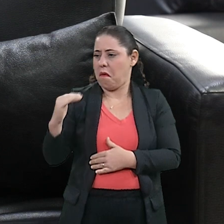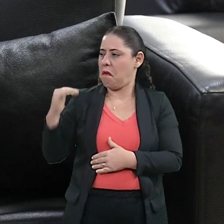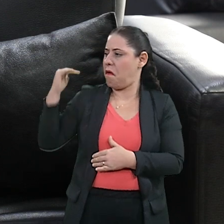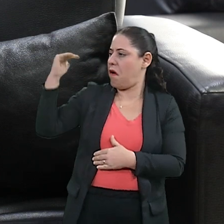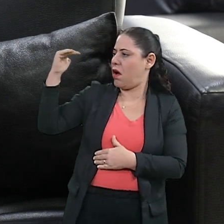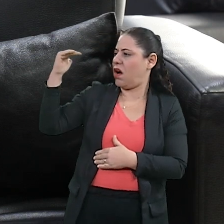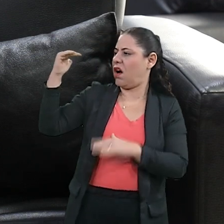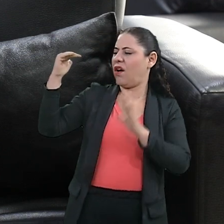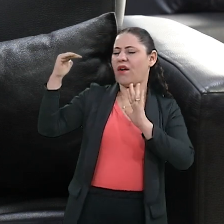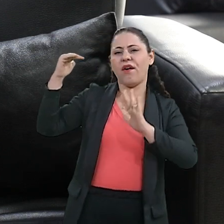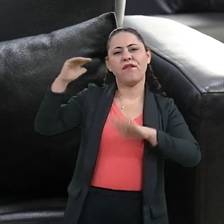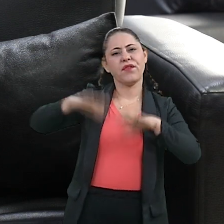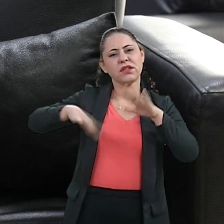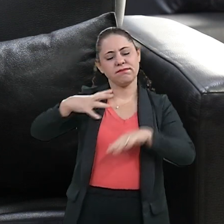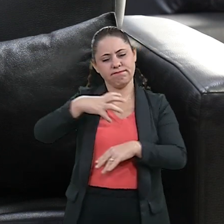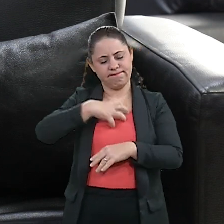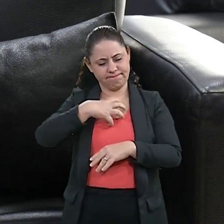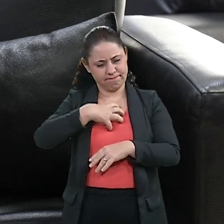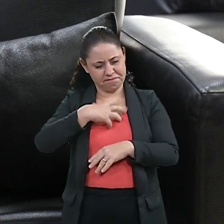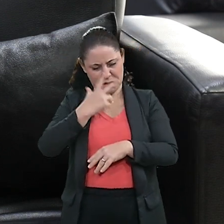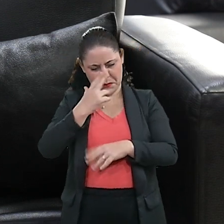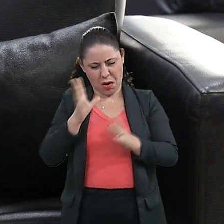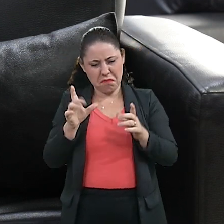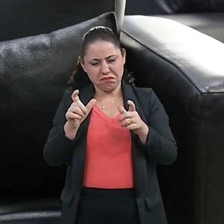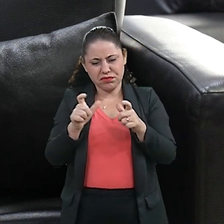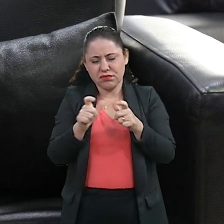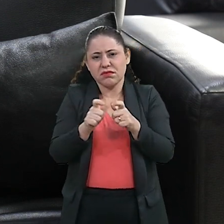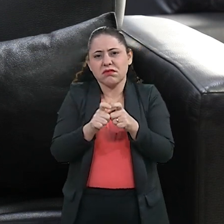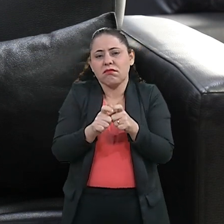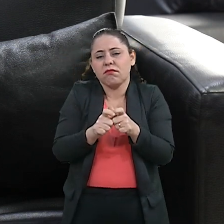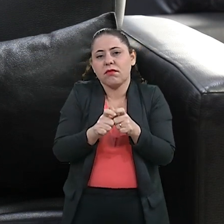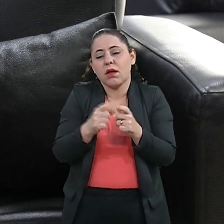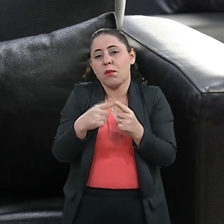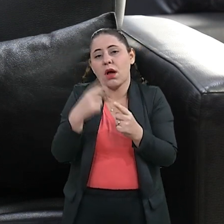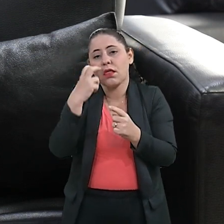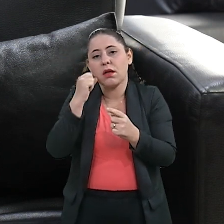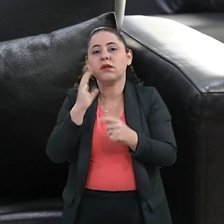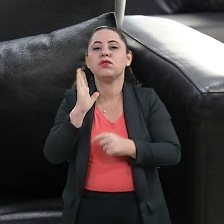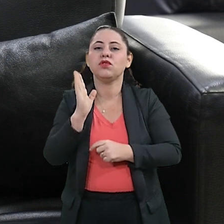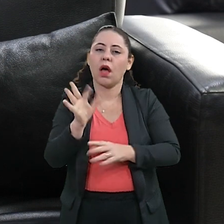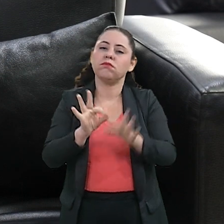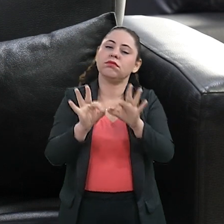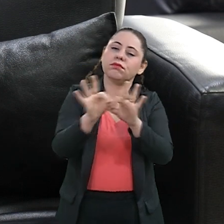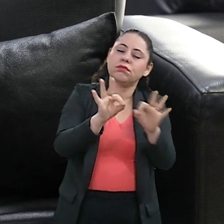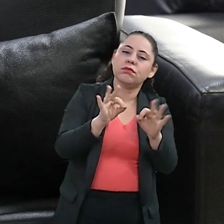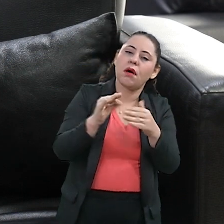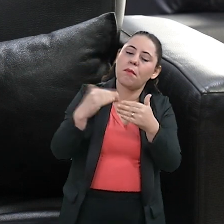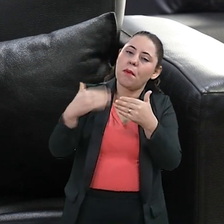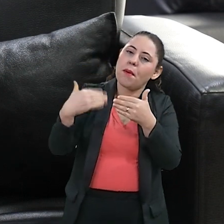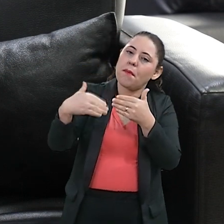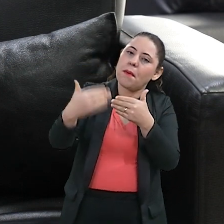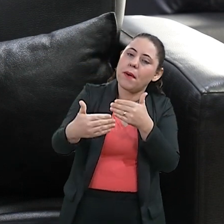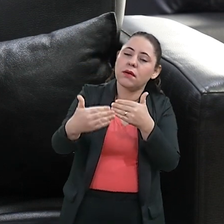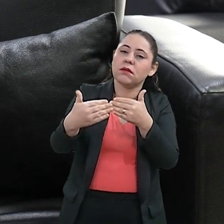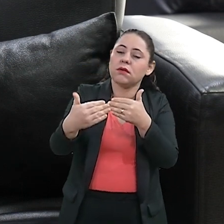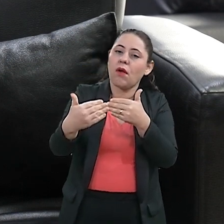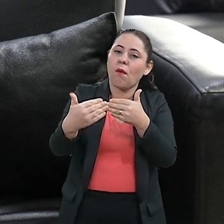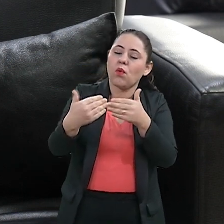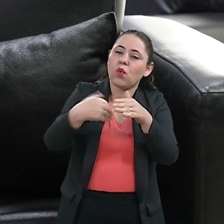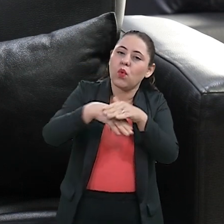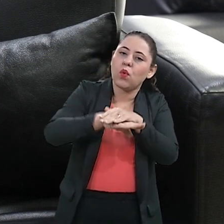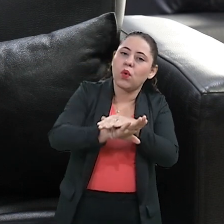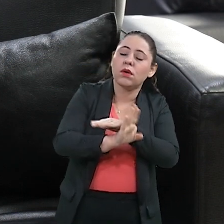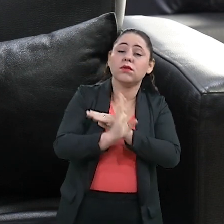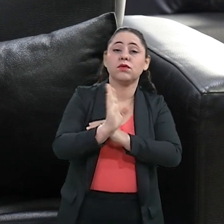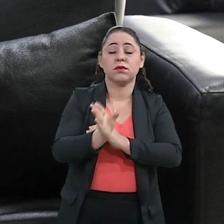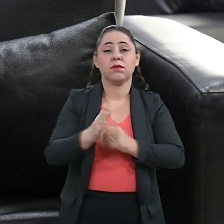idade adulta, esses sentimentos eles já não estão tão presentes, porque a adoção já foi elaborada ao longo da vida.